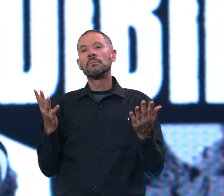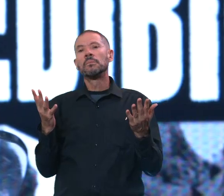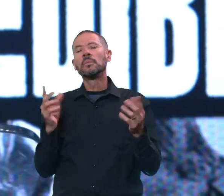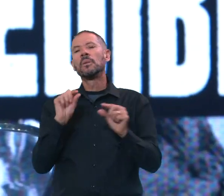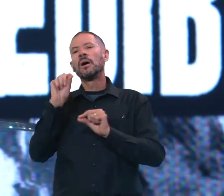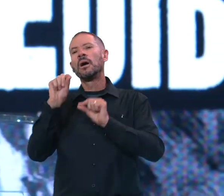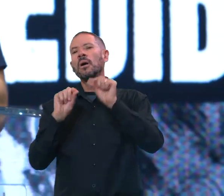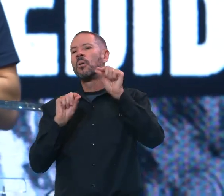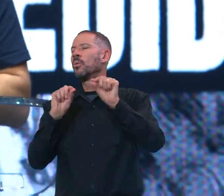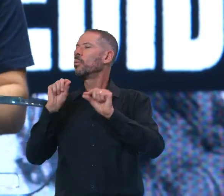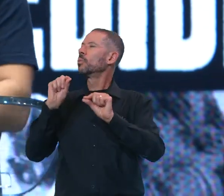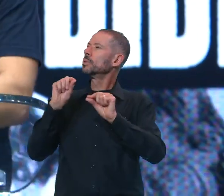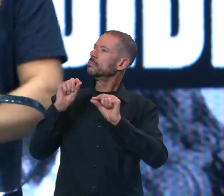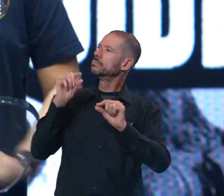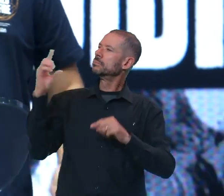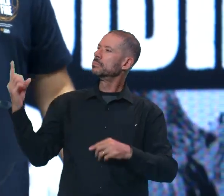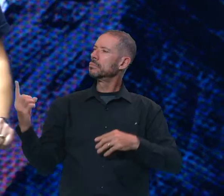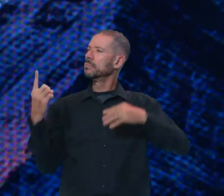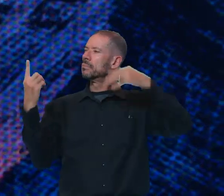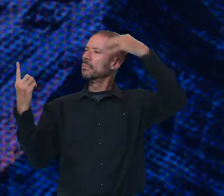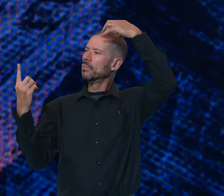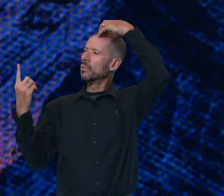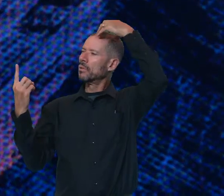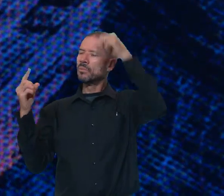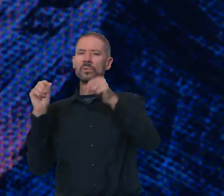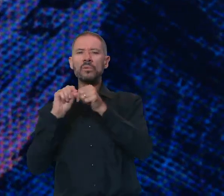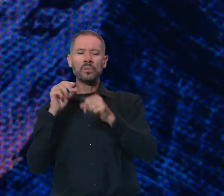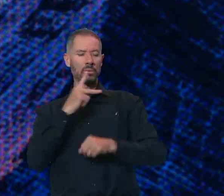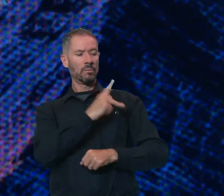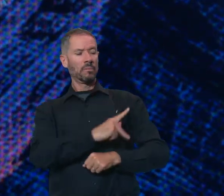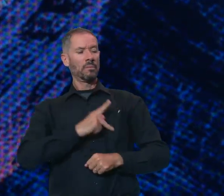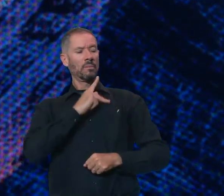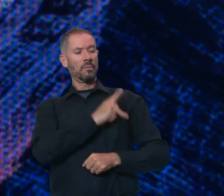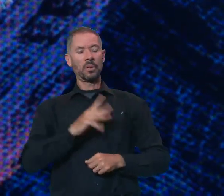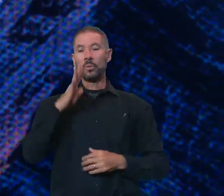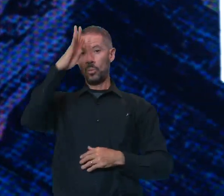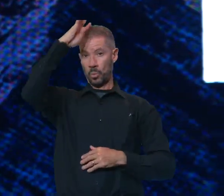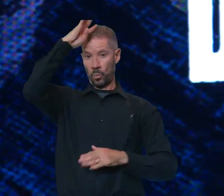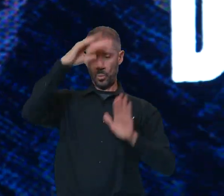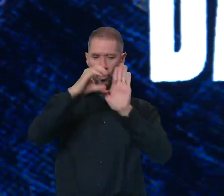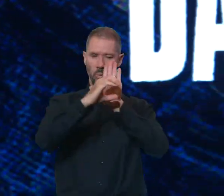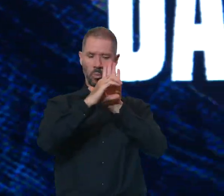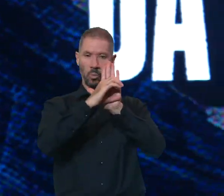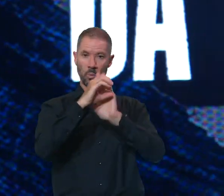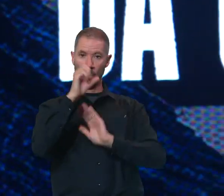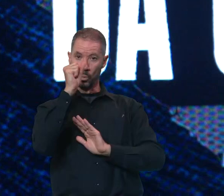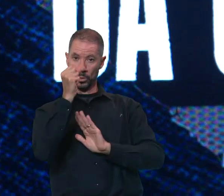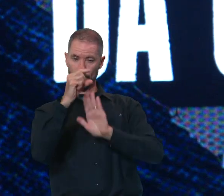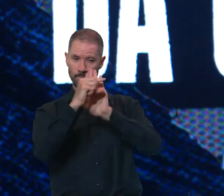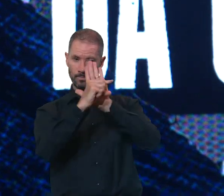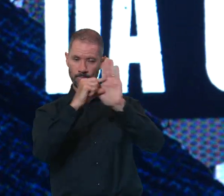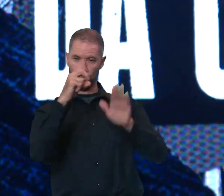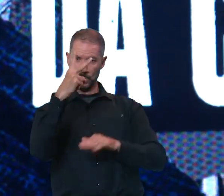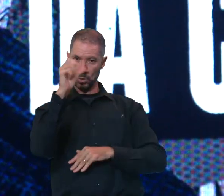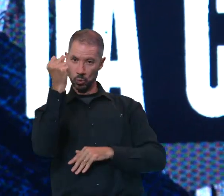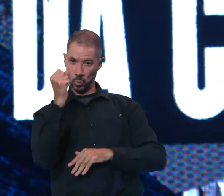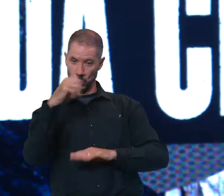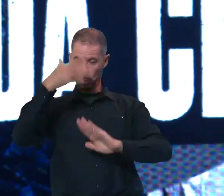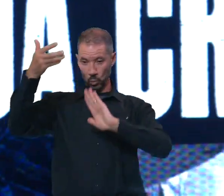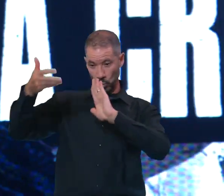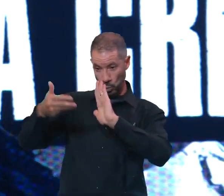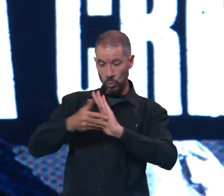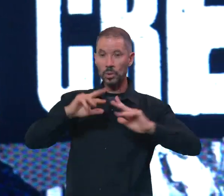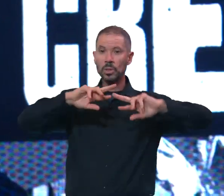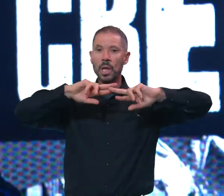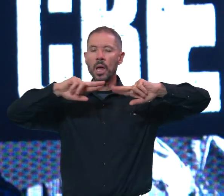o que Davi estava fazendo aqui era o que Paulo vai dizer no livro de Romanos, capítulo 8, versículo 28. Todas as